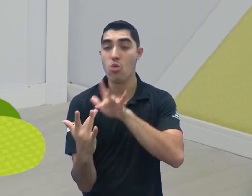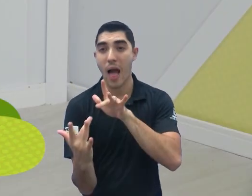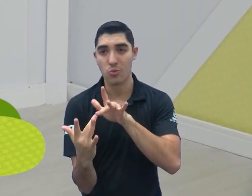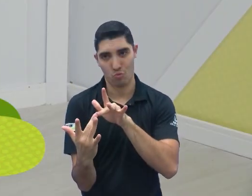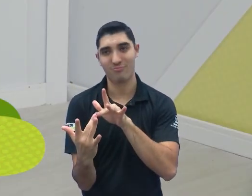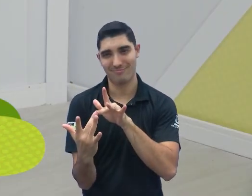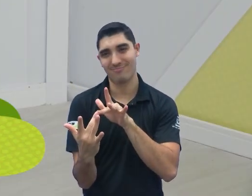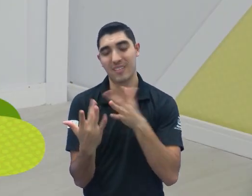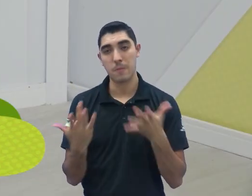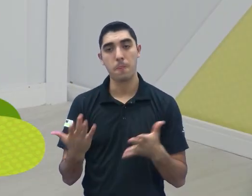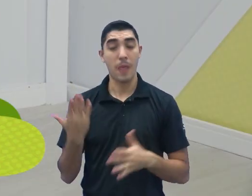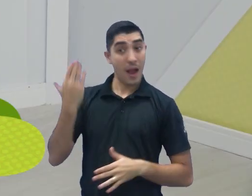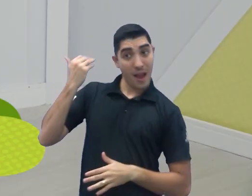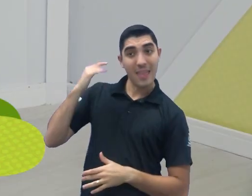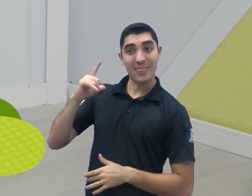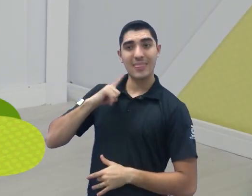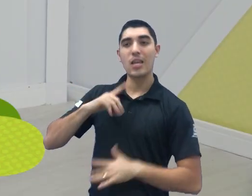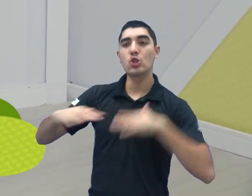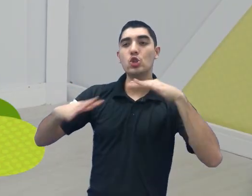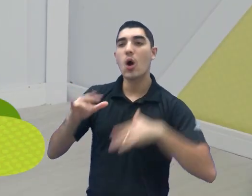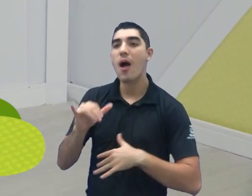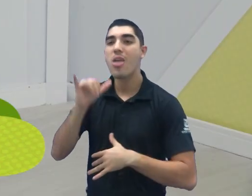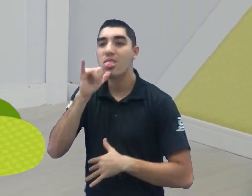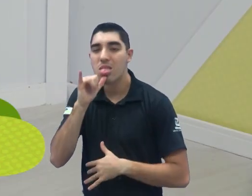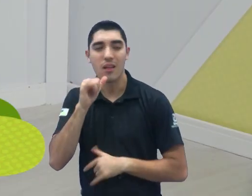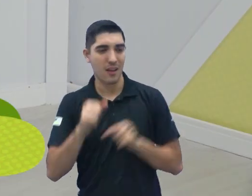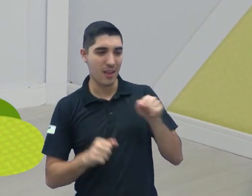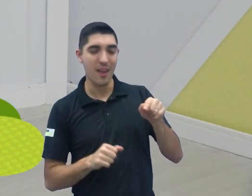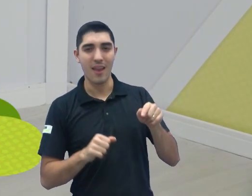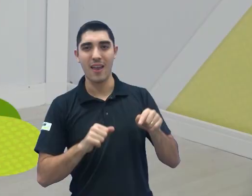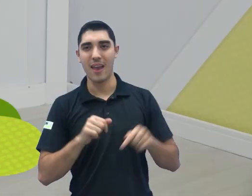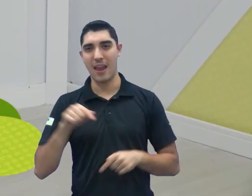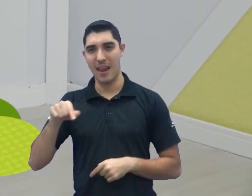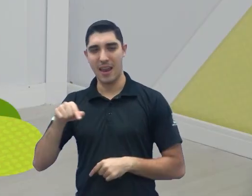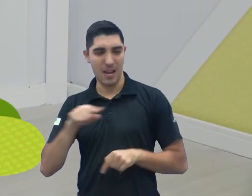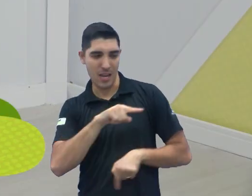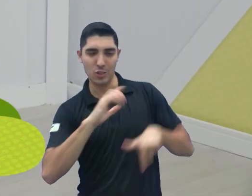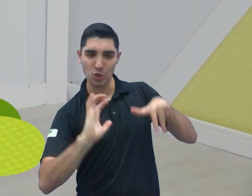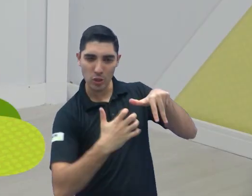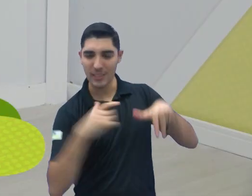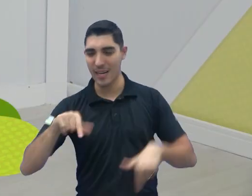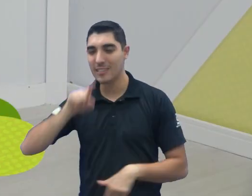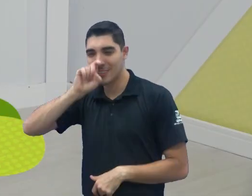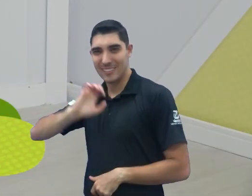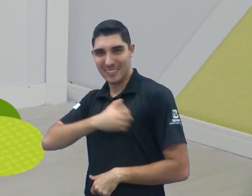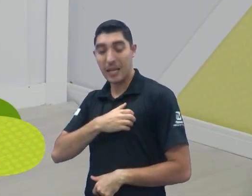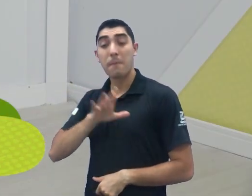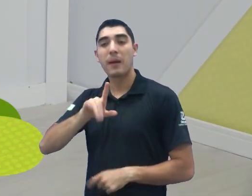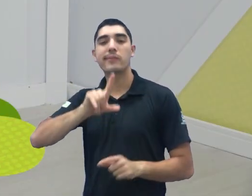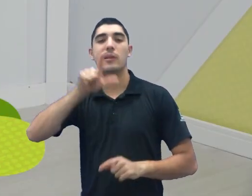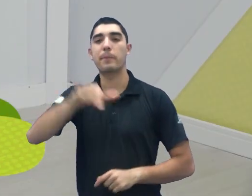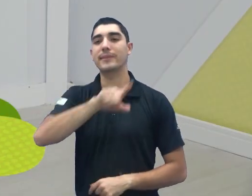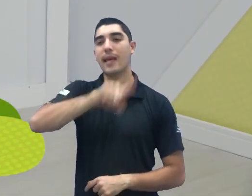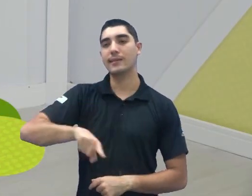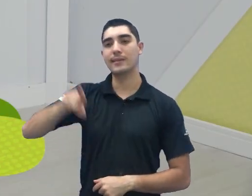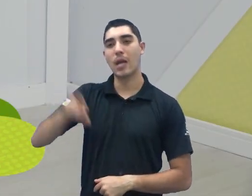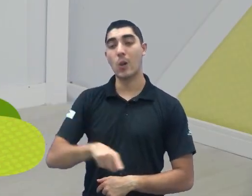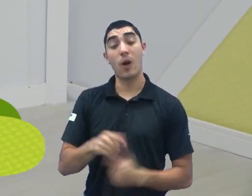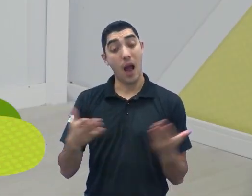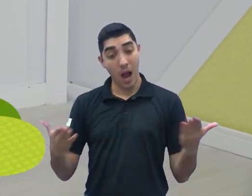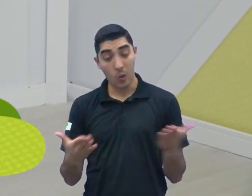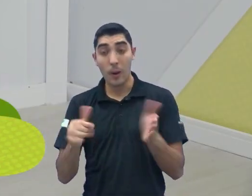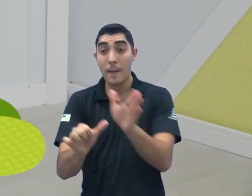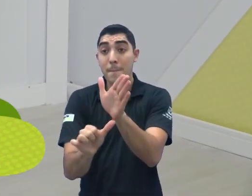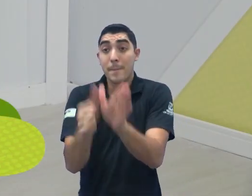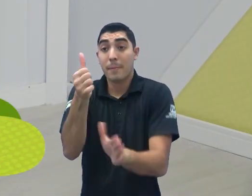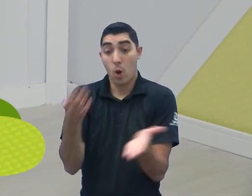assistiria o time no jogo treino aberto contra o Joseense, foi cancelado, então agora vai ser a primeira vez, a primeira oportunidade do torcedor ver de